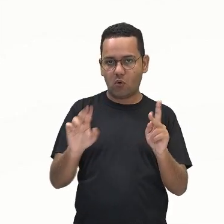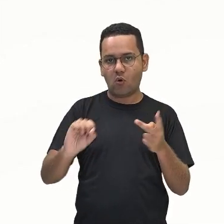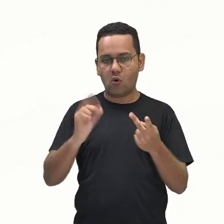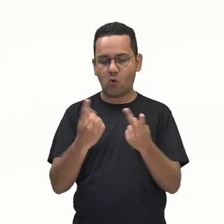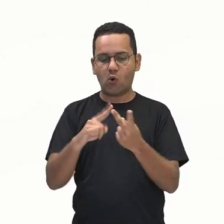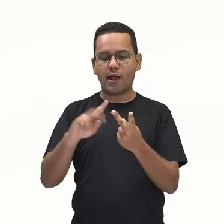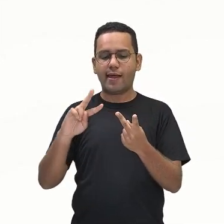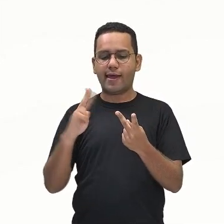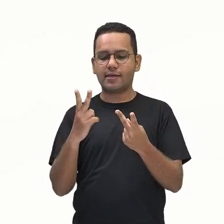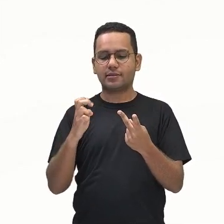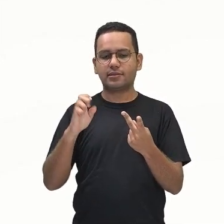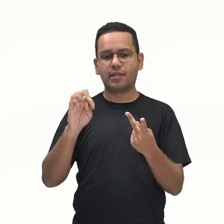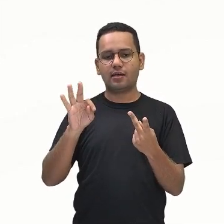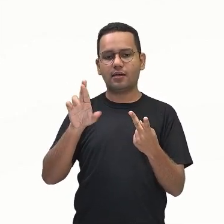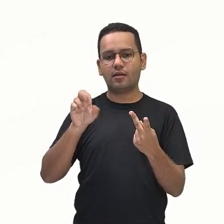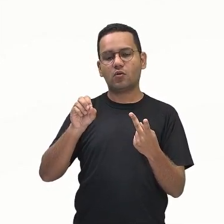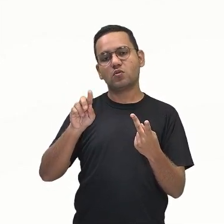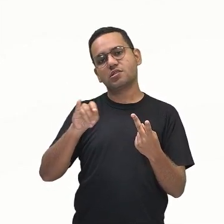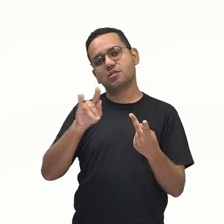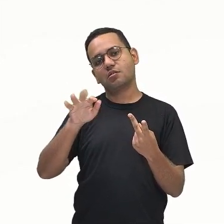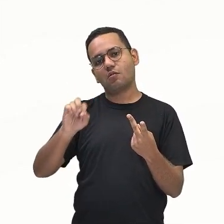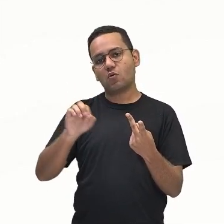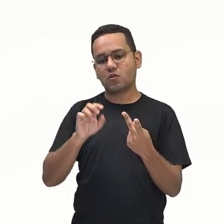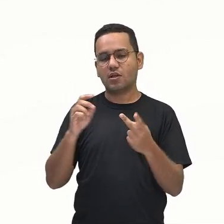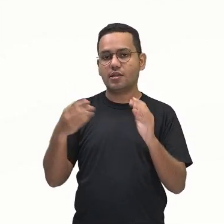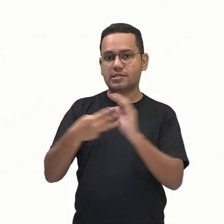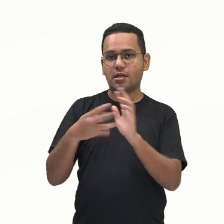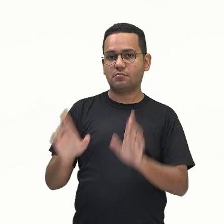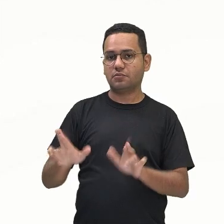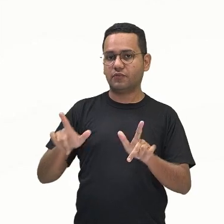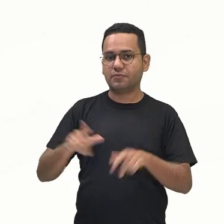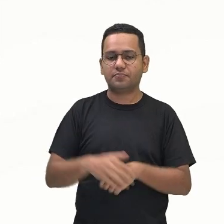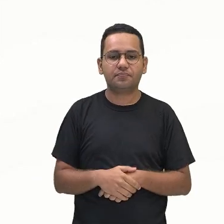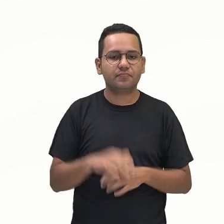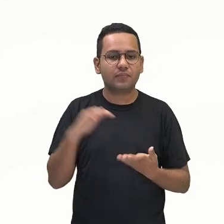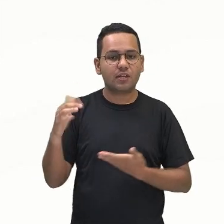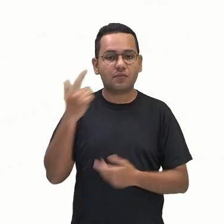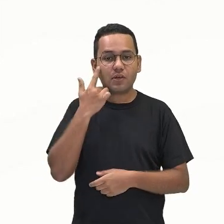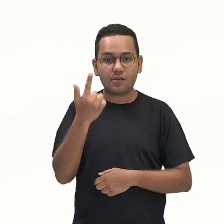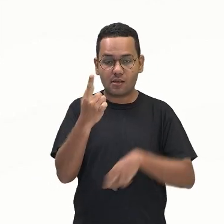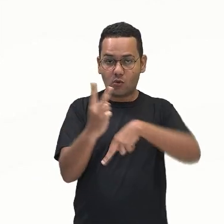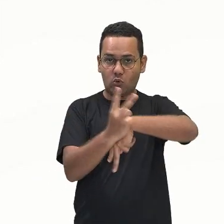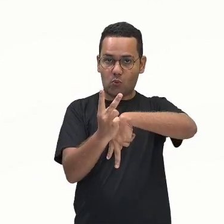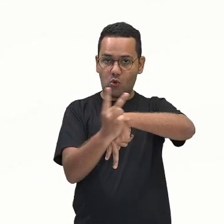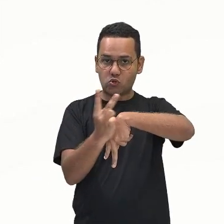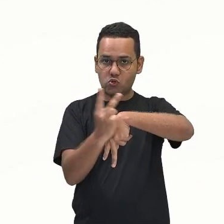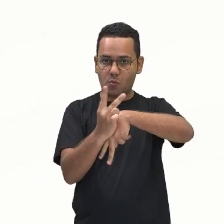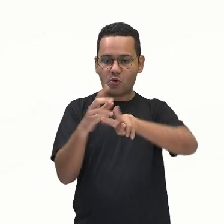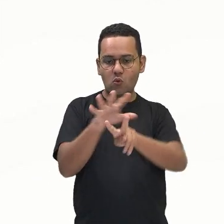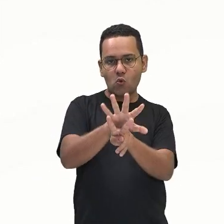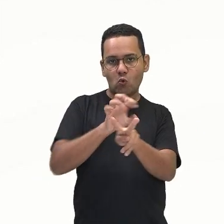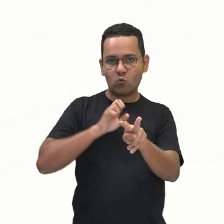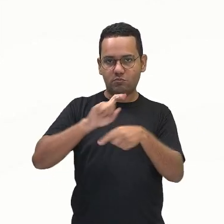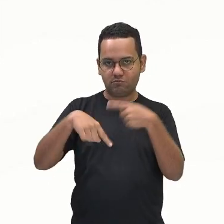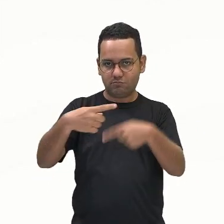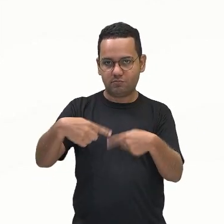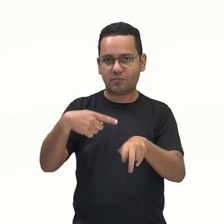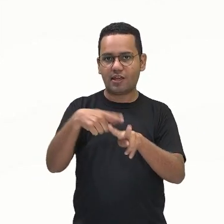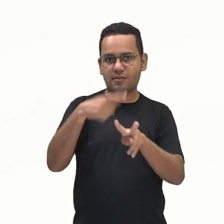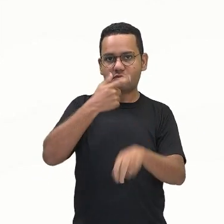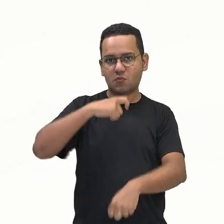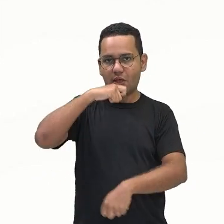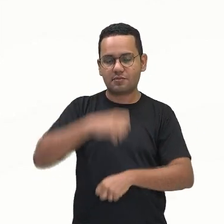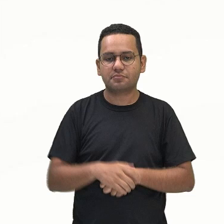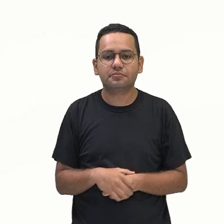esses aqui são cromossomos, tá? A gente recebe eles dos nossos pais. Existem pessoas que vão apresentar aí